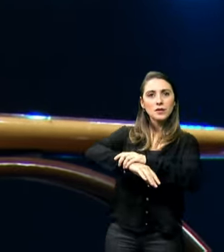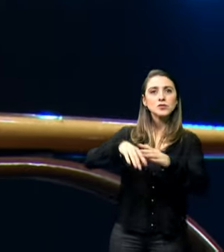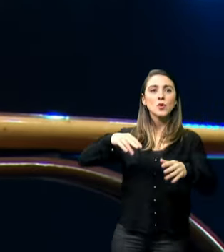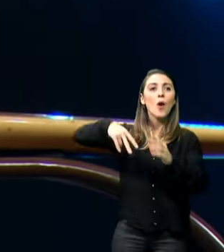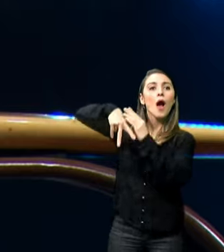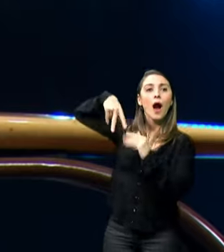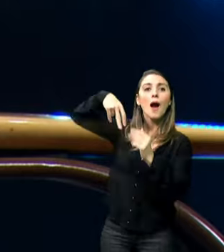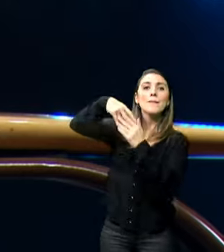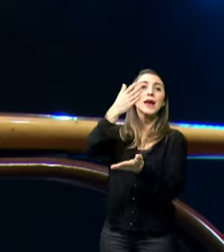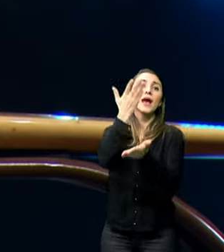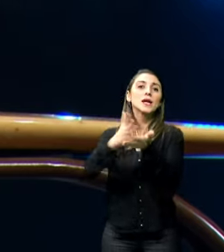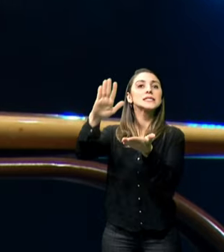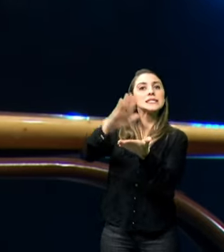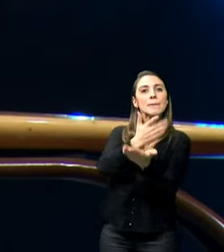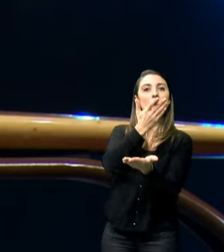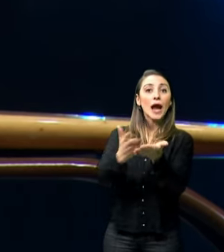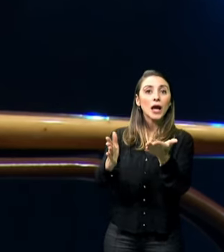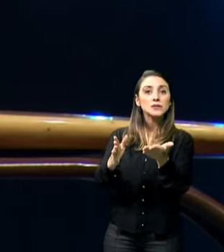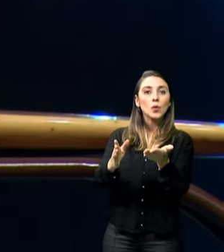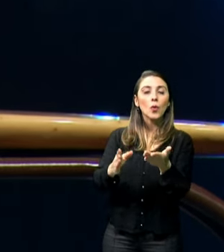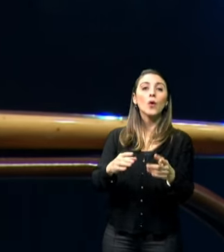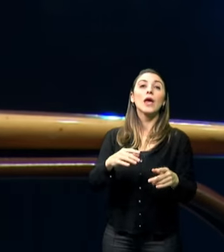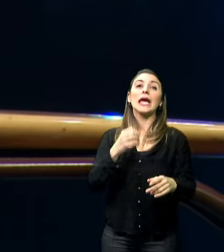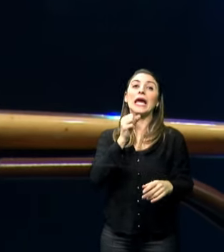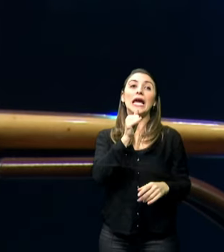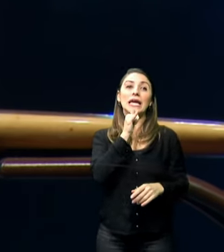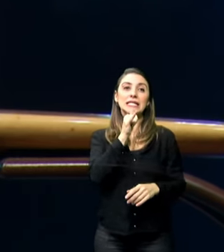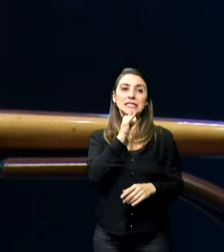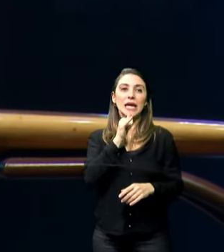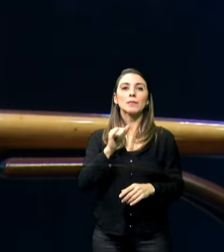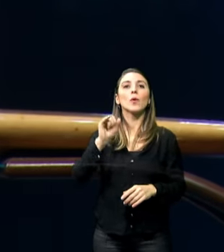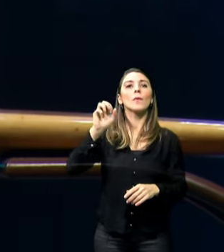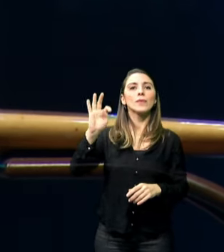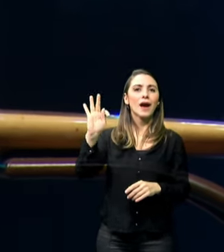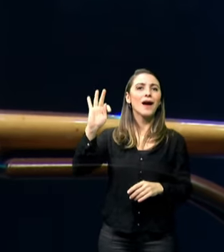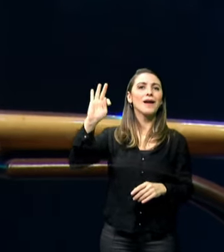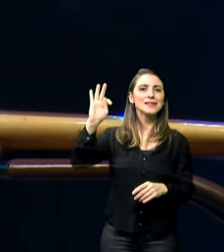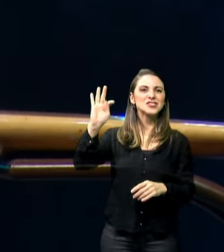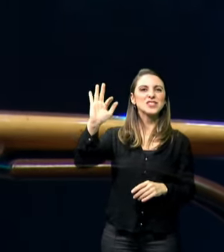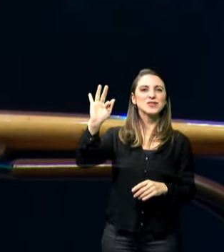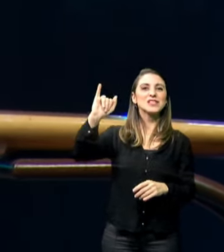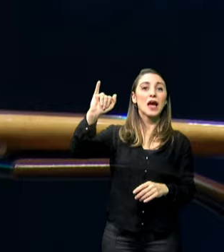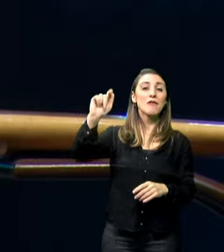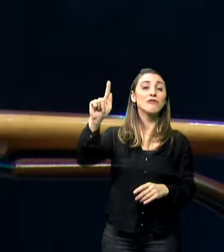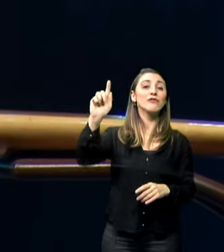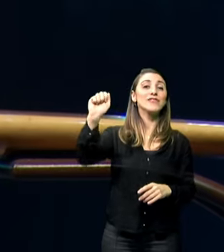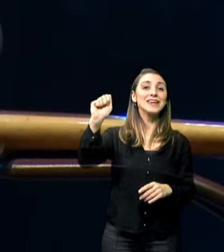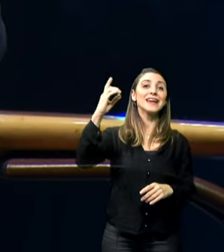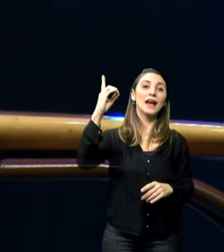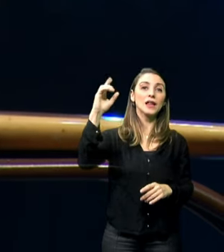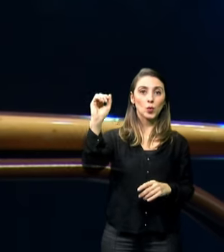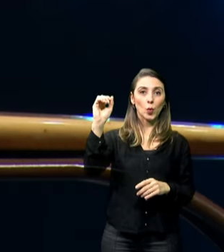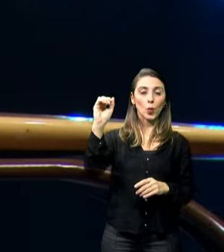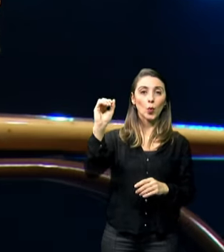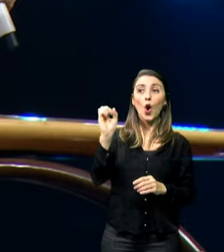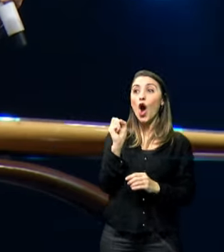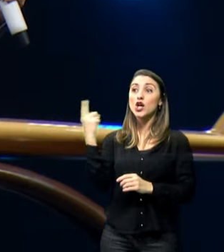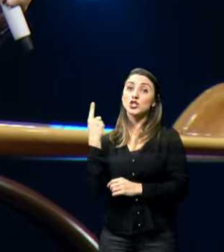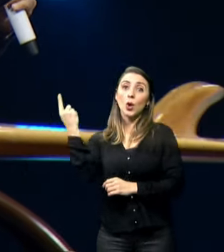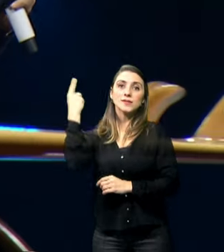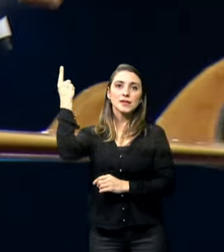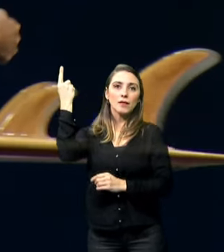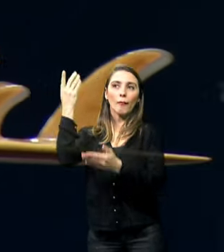o fígado tem mais de 500 funções no teu organismo, mas o fígado fora do corpo apodrece. Você sabe